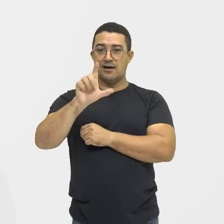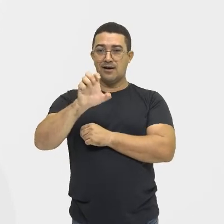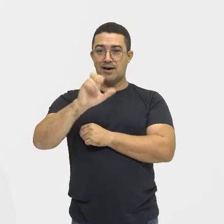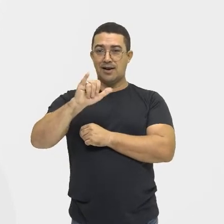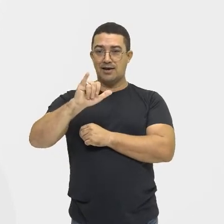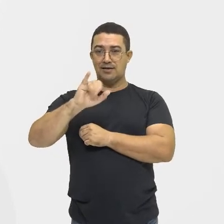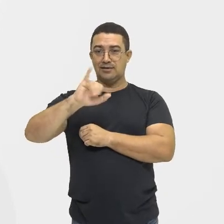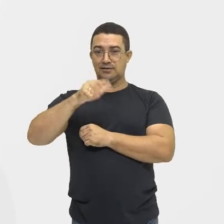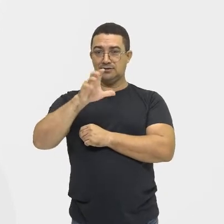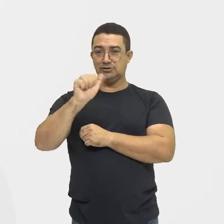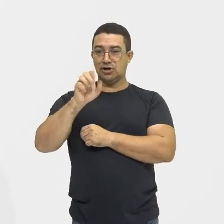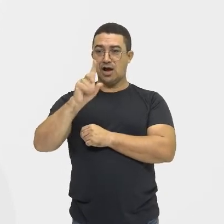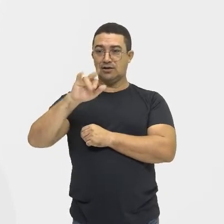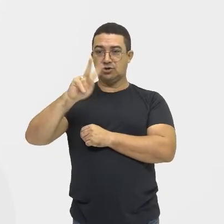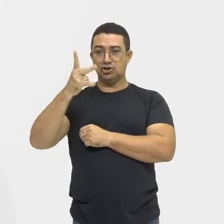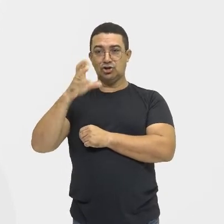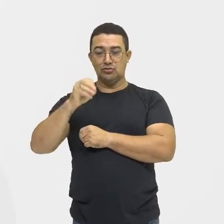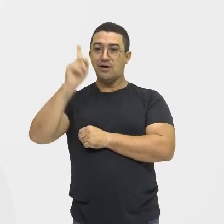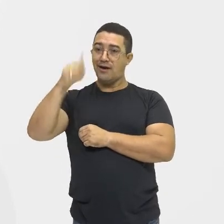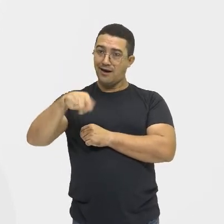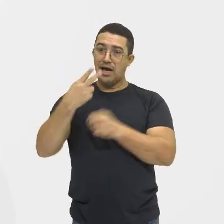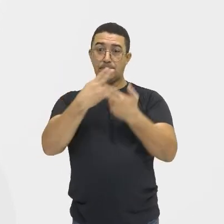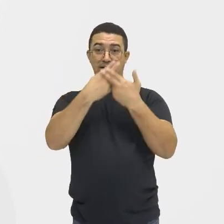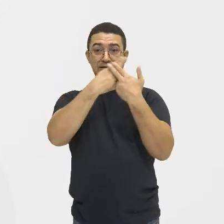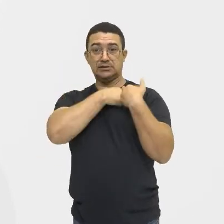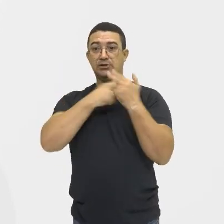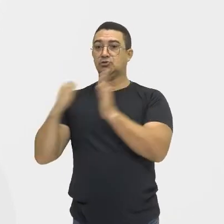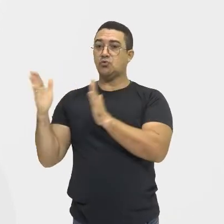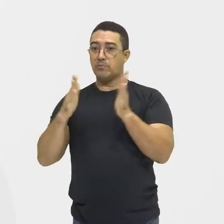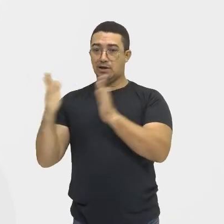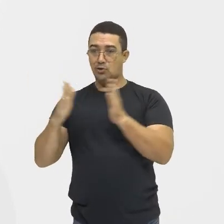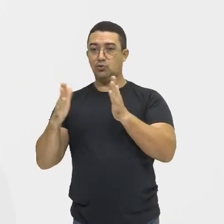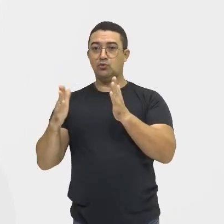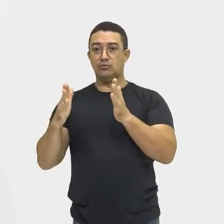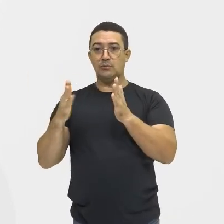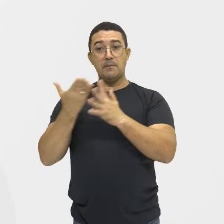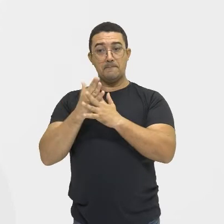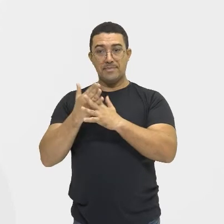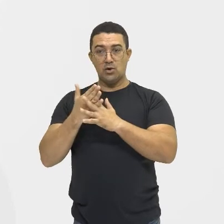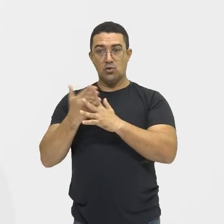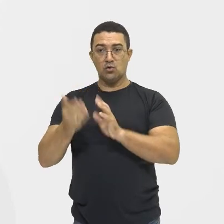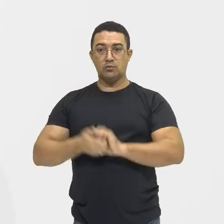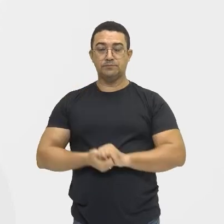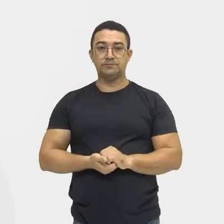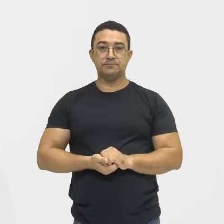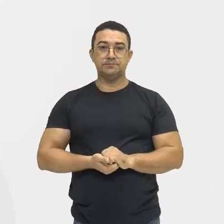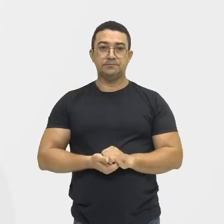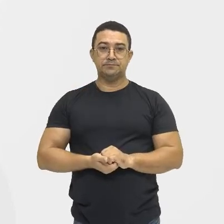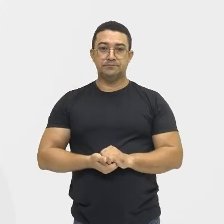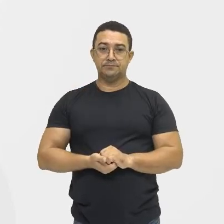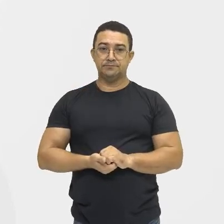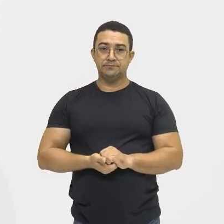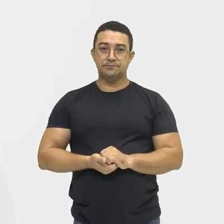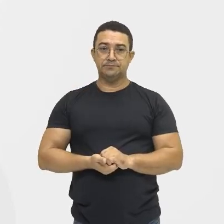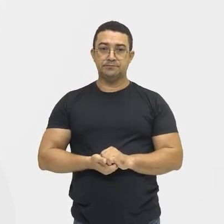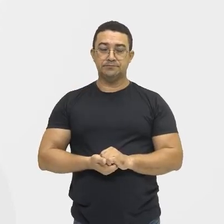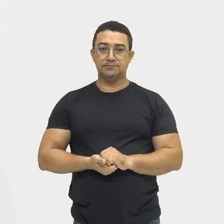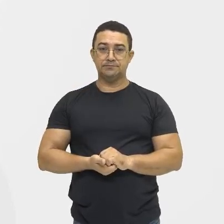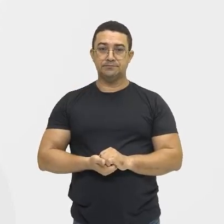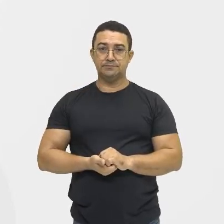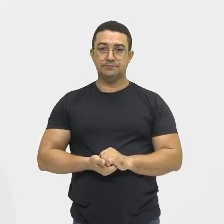no Brasil desse período, tá? Denominado de barroco. Tá? Então aqui nós vamos apresentar para